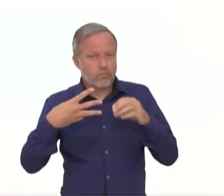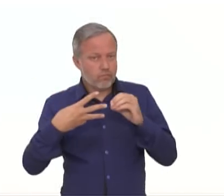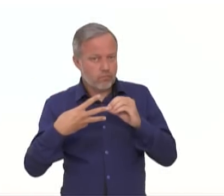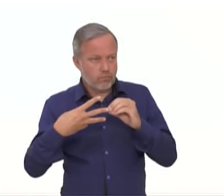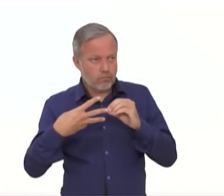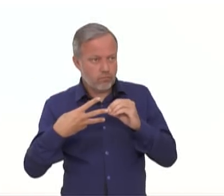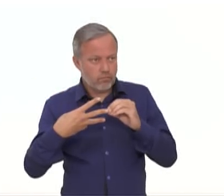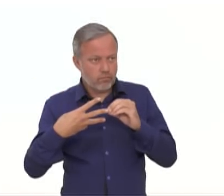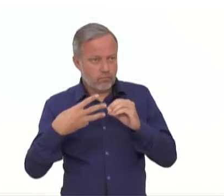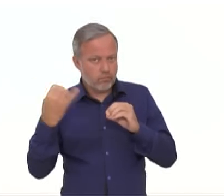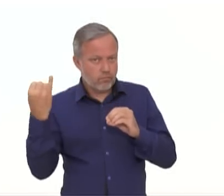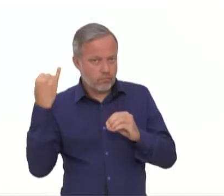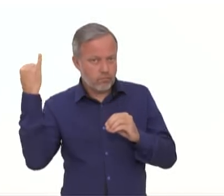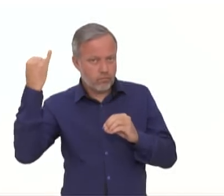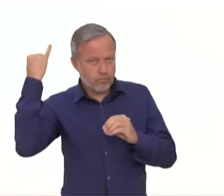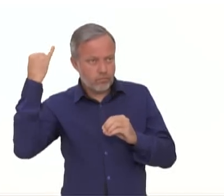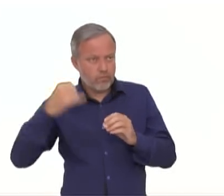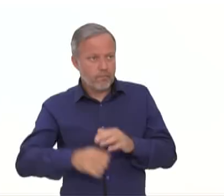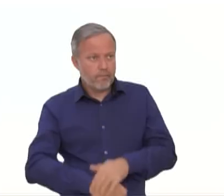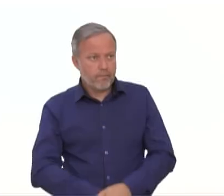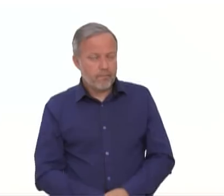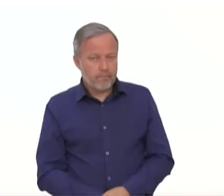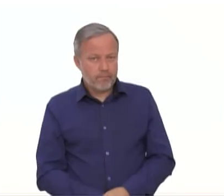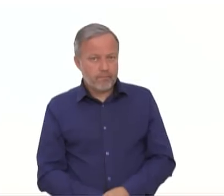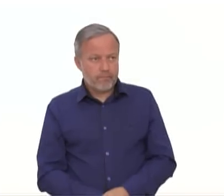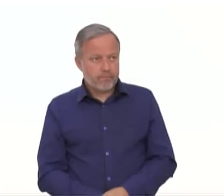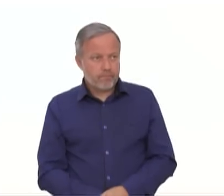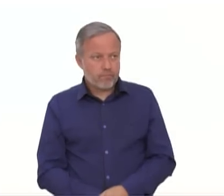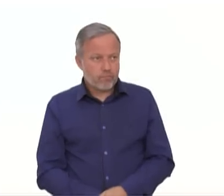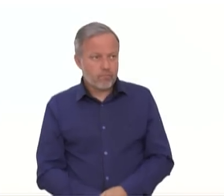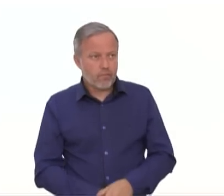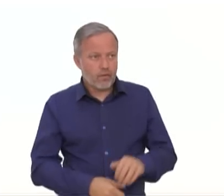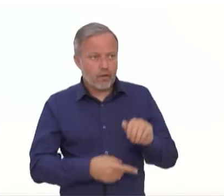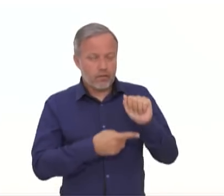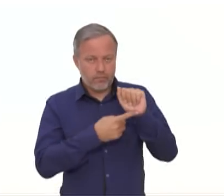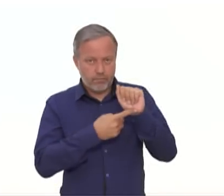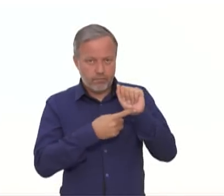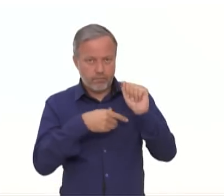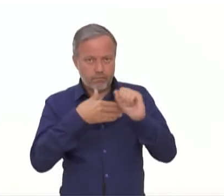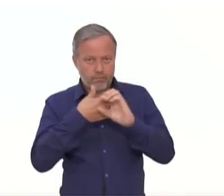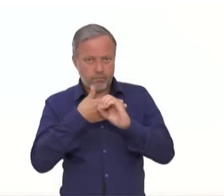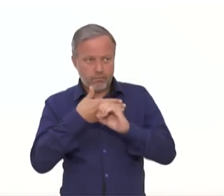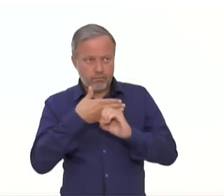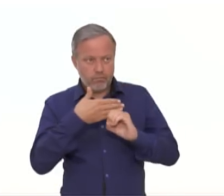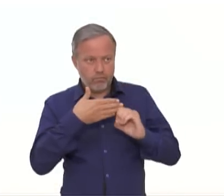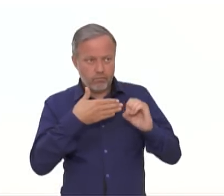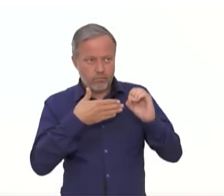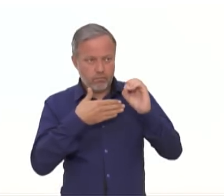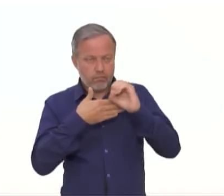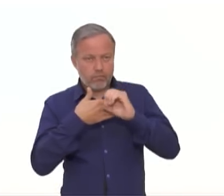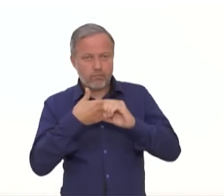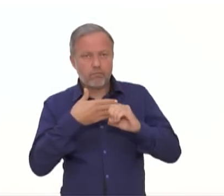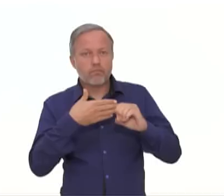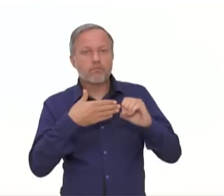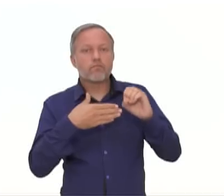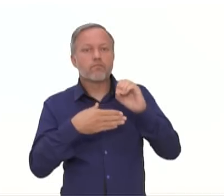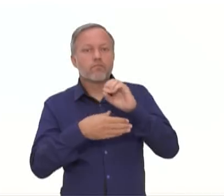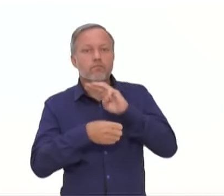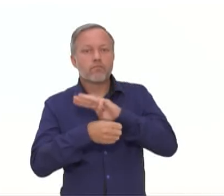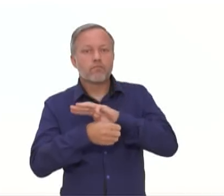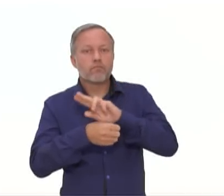da célula? Cuidado, olha a palavra não. Será que são as organelas, membrana